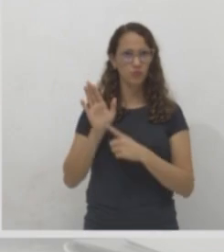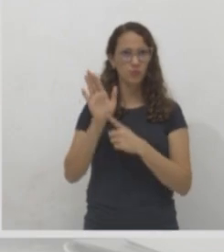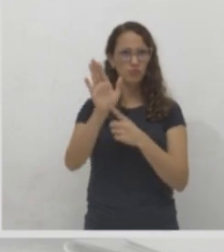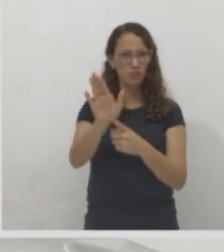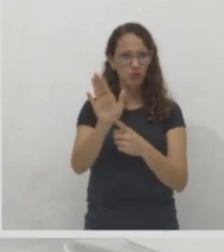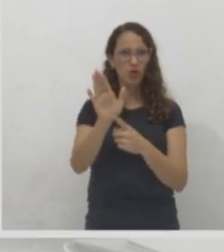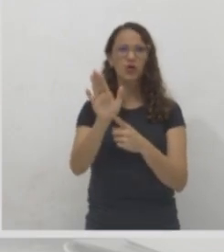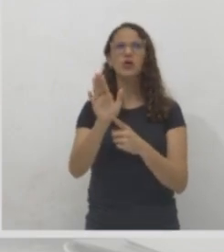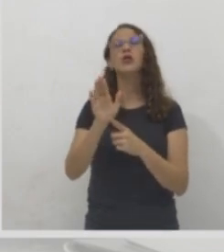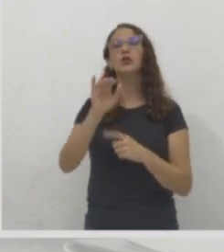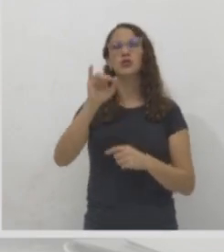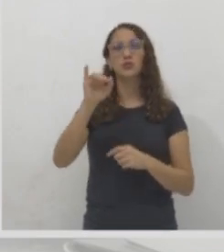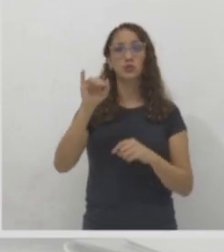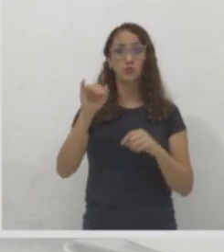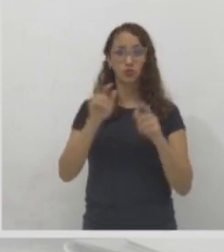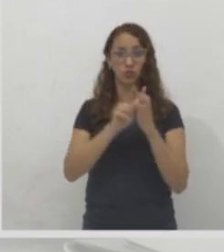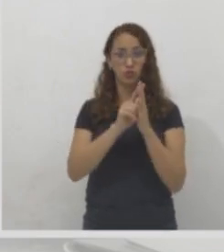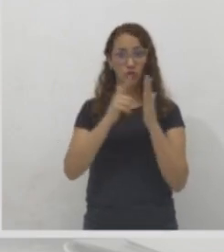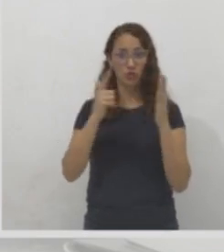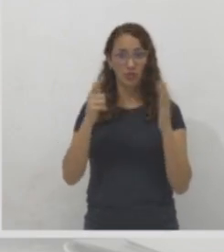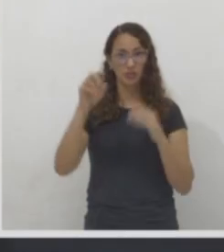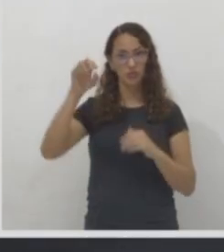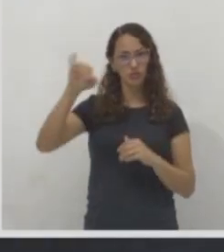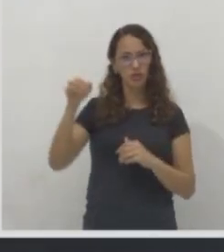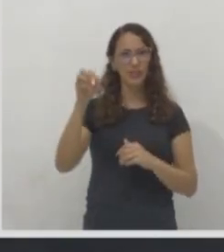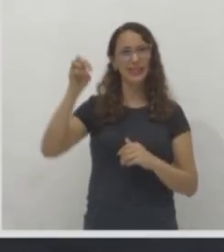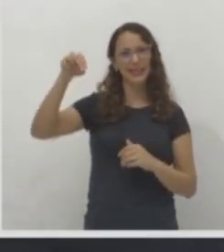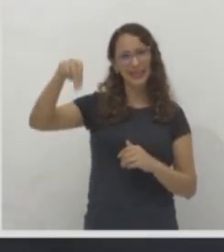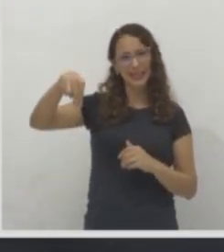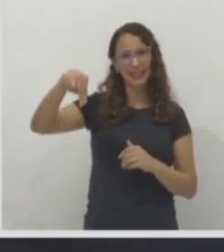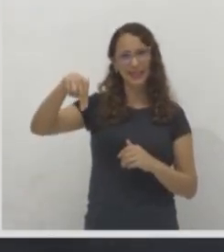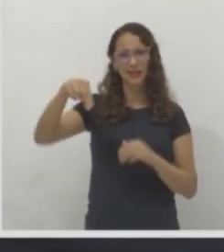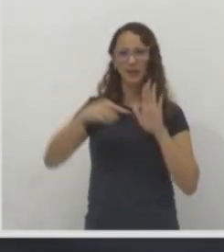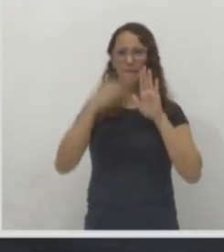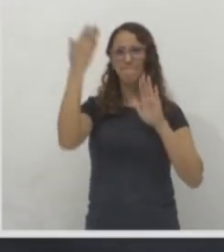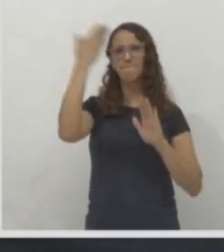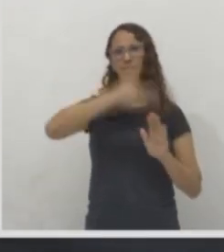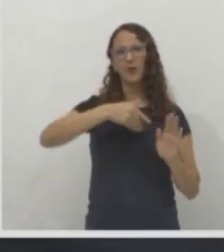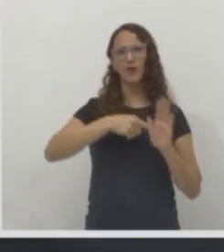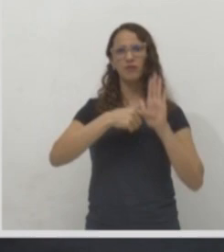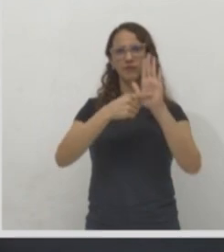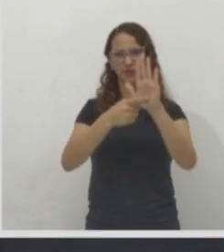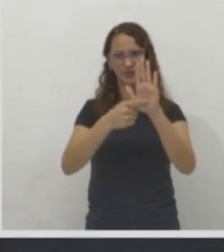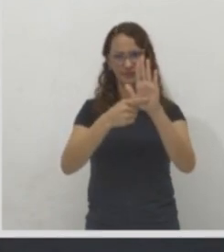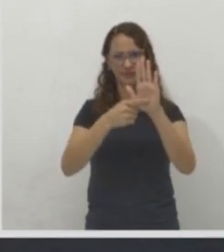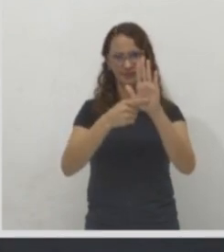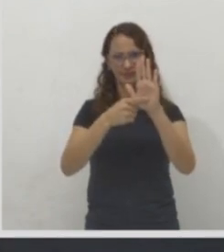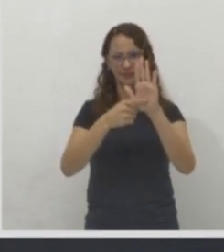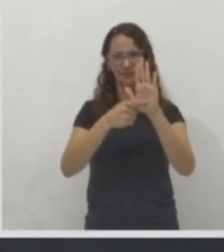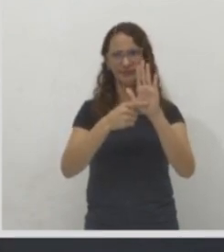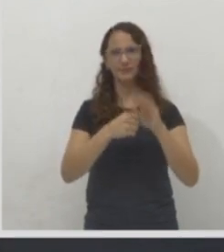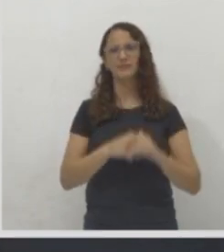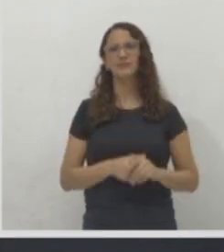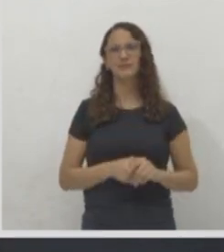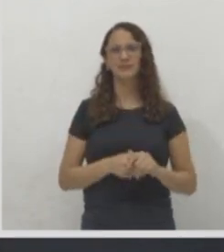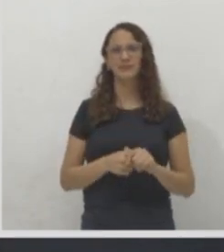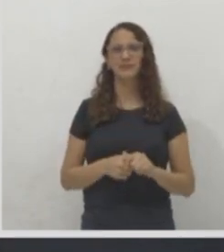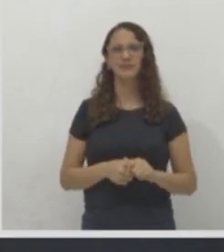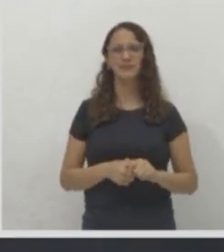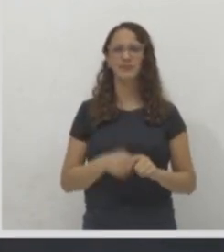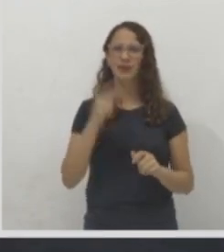Bolsonaro. Então, qual é o sujeito aqui? É Moro, está bem? Qual é o